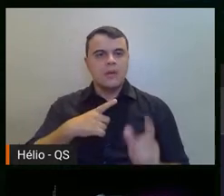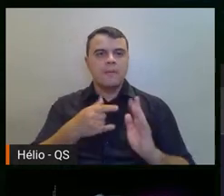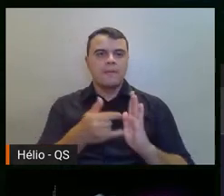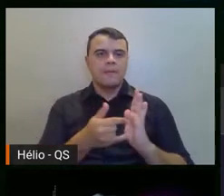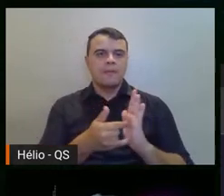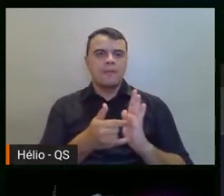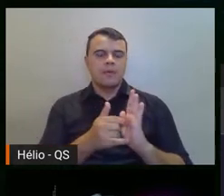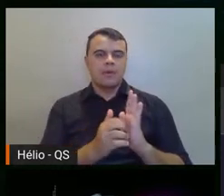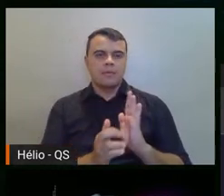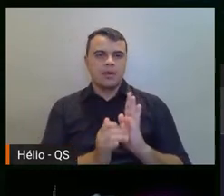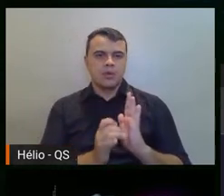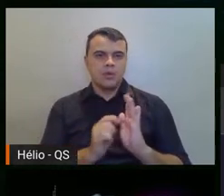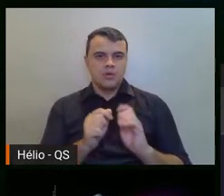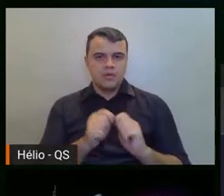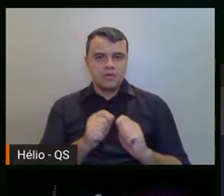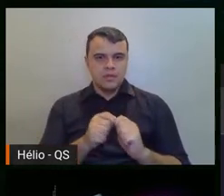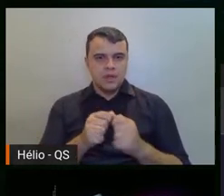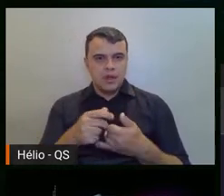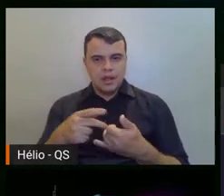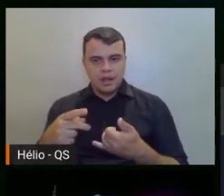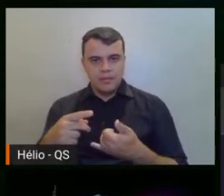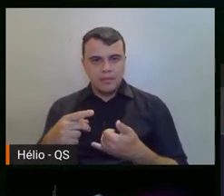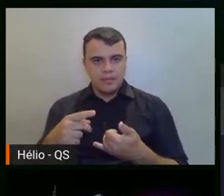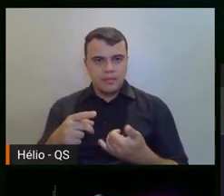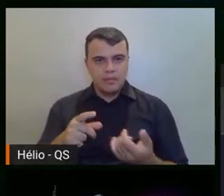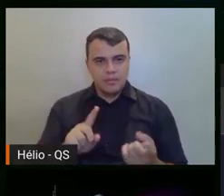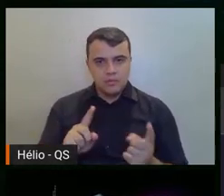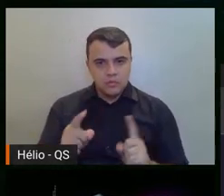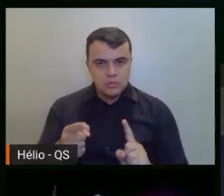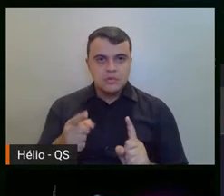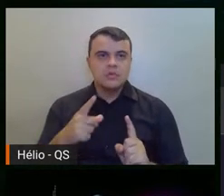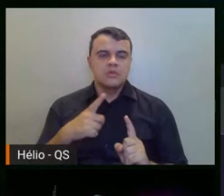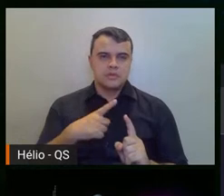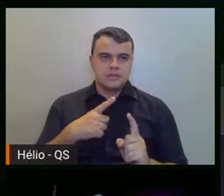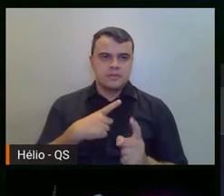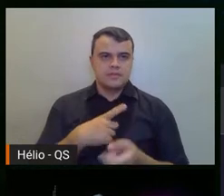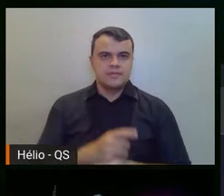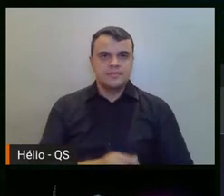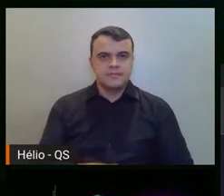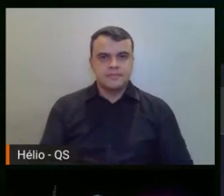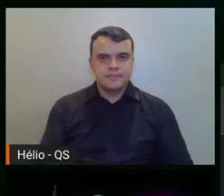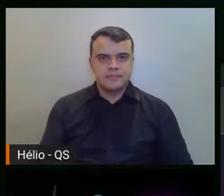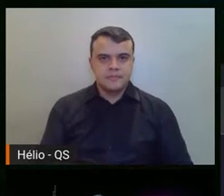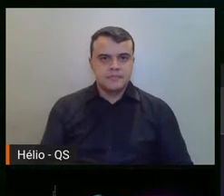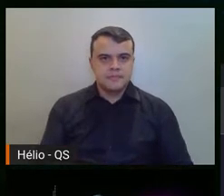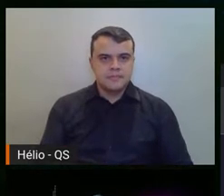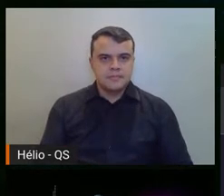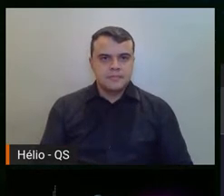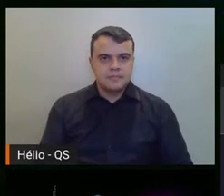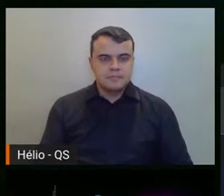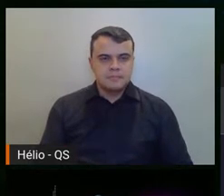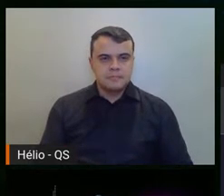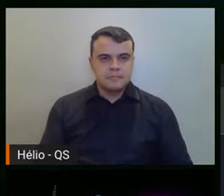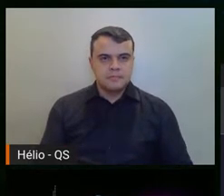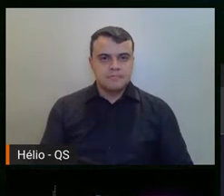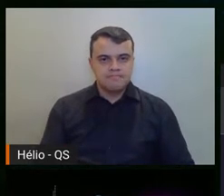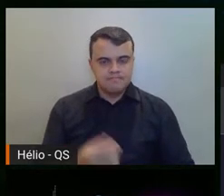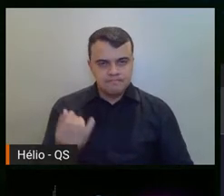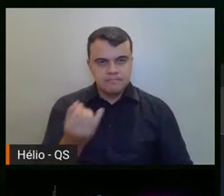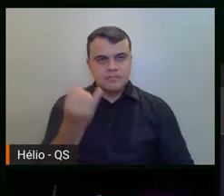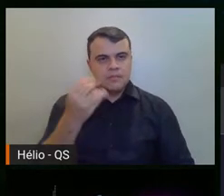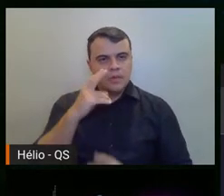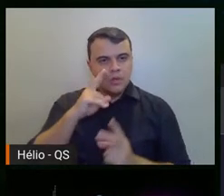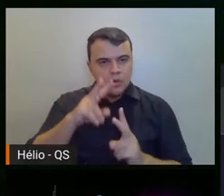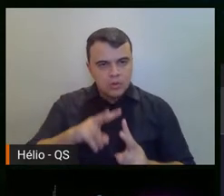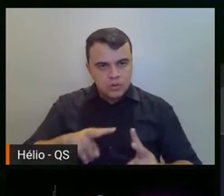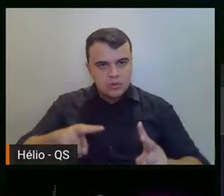e o cara tem que fazer um app para para os dois ter uma operacionais então é importante a gente olhar